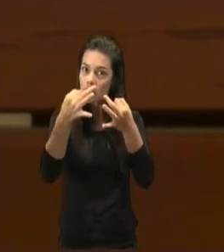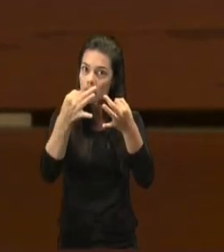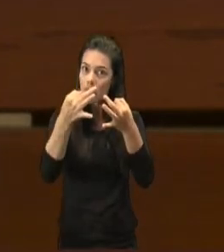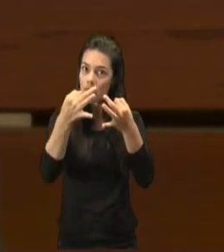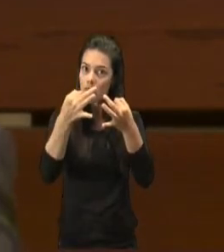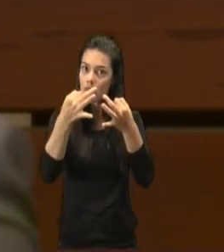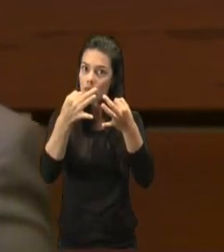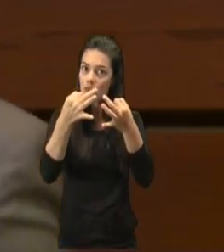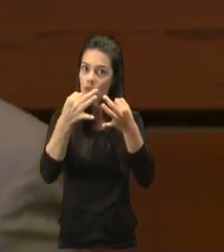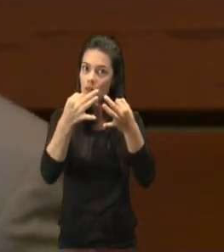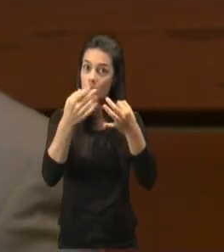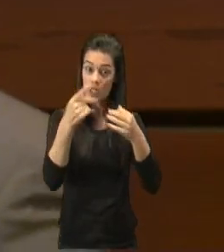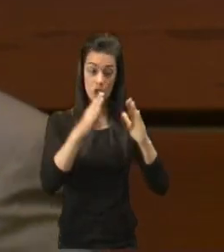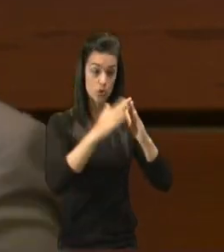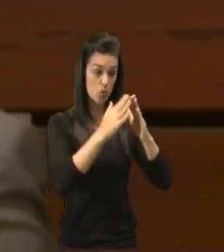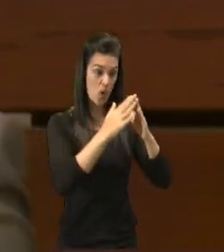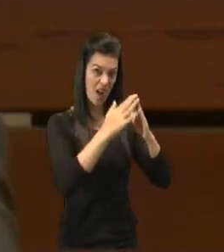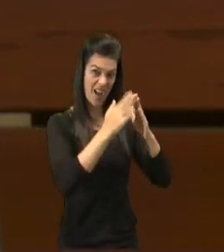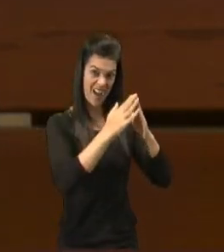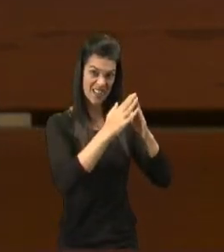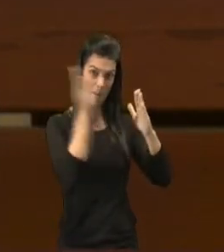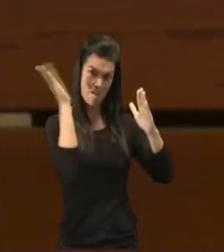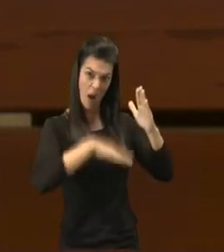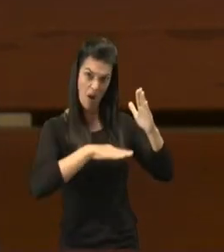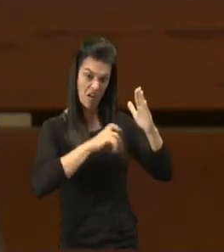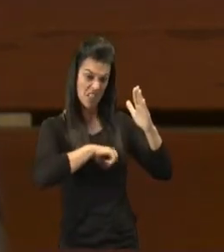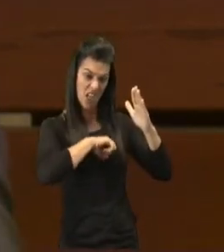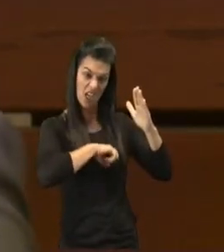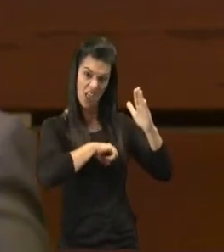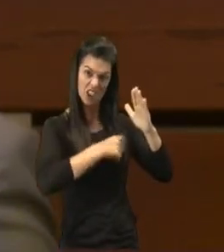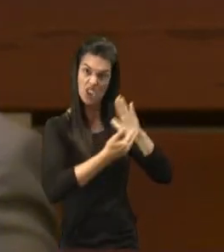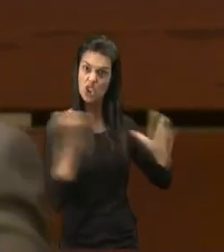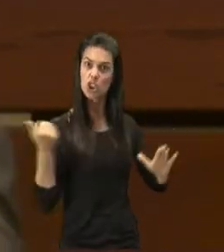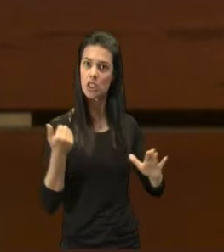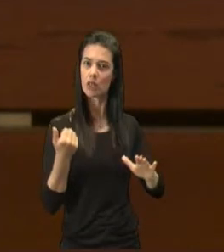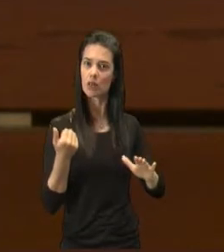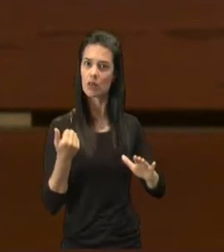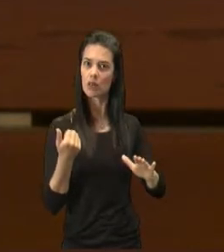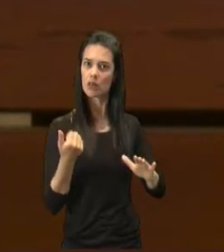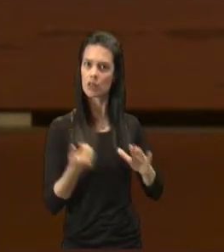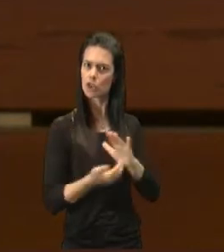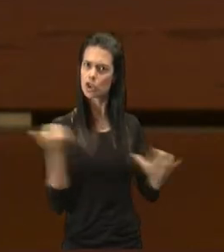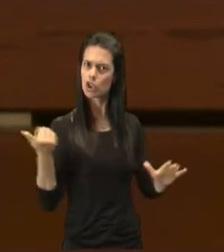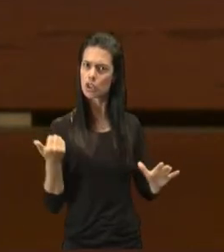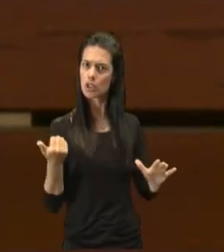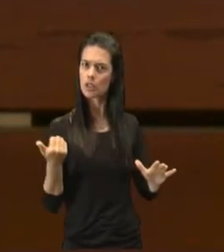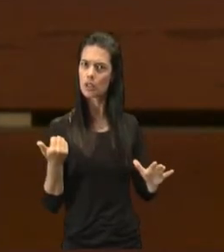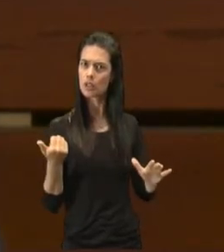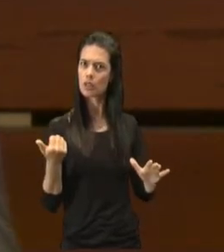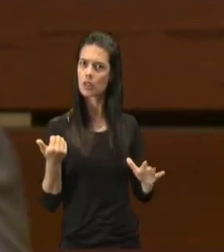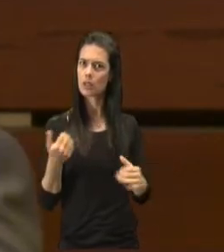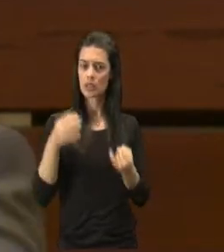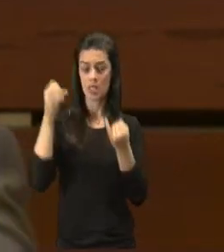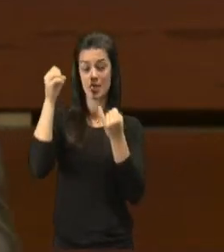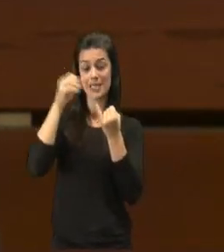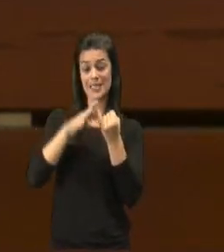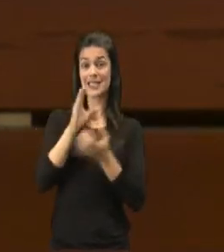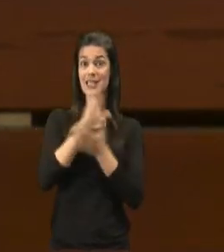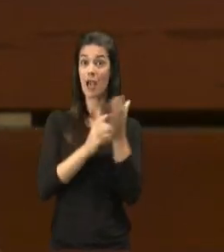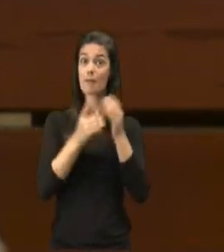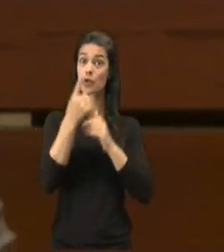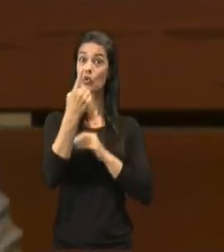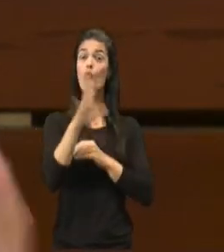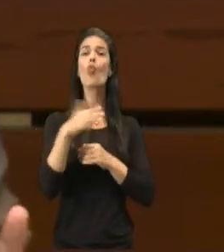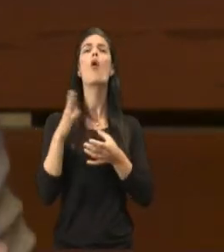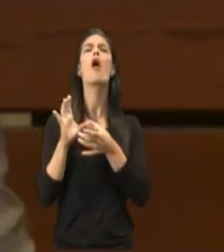lavai-vos, purificai-vos. Pensemos naquilo que Deus quer fazer conosco, olhando também o contexto de Isaías no capítulo 1. A nação